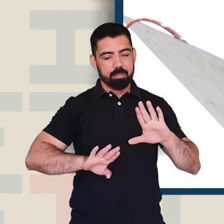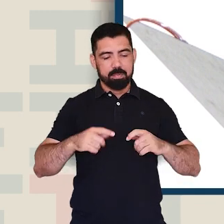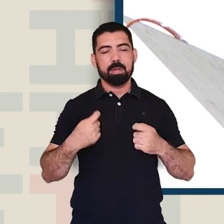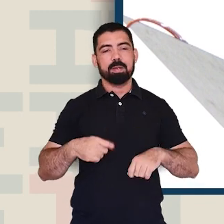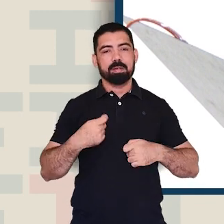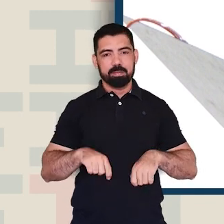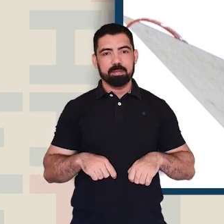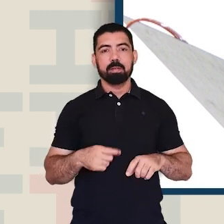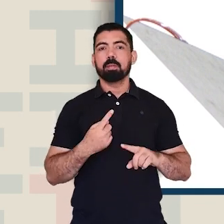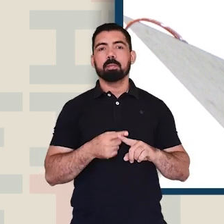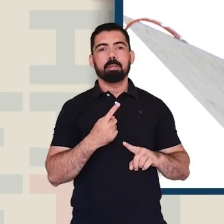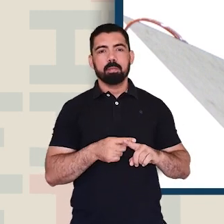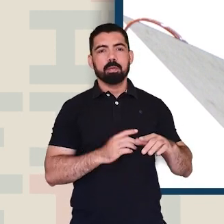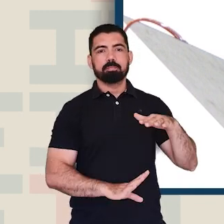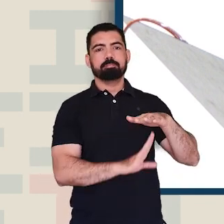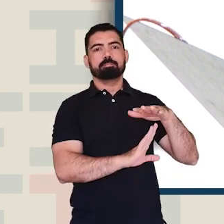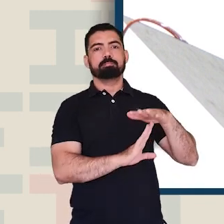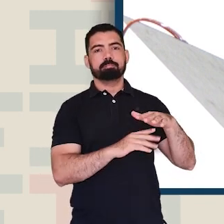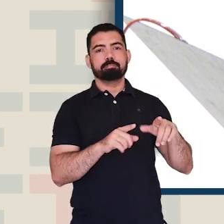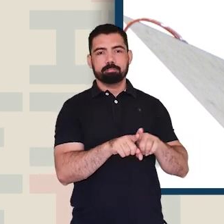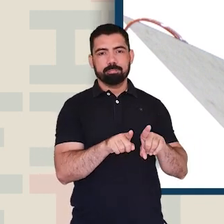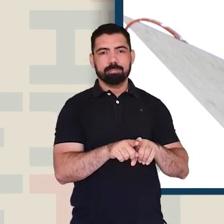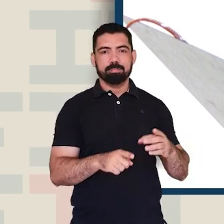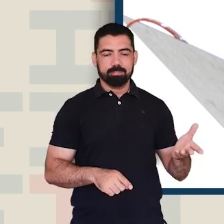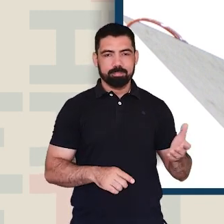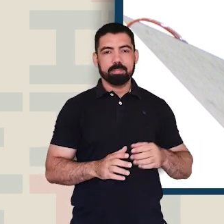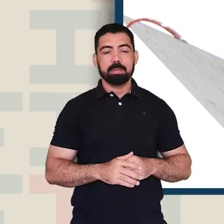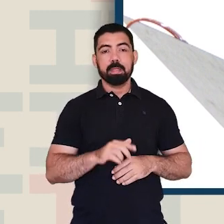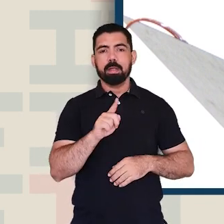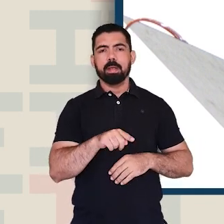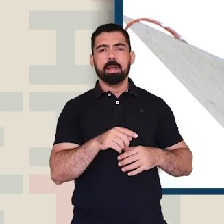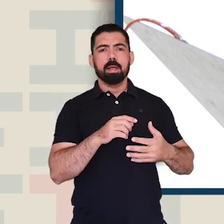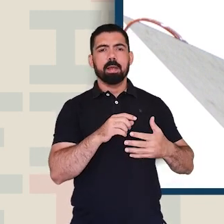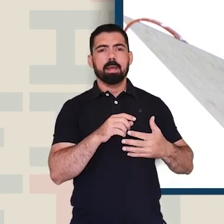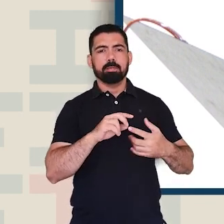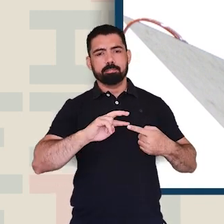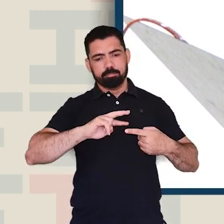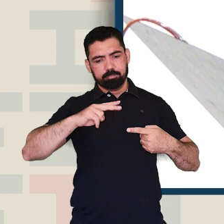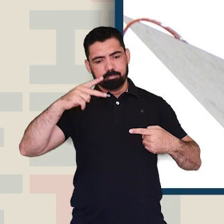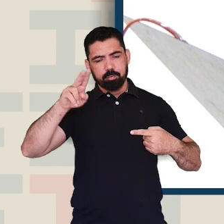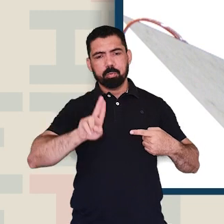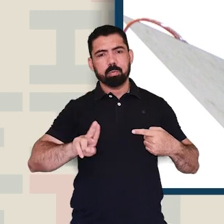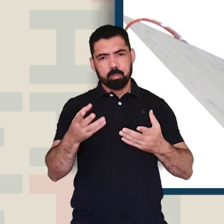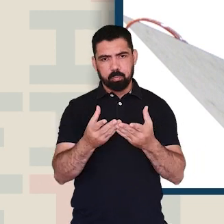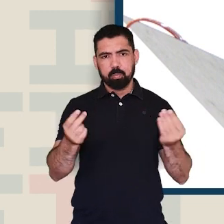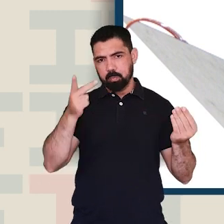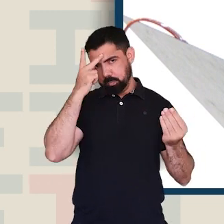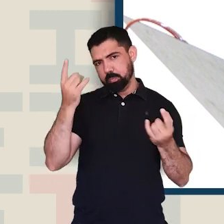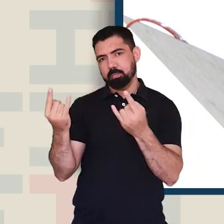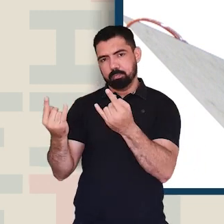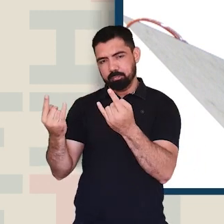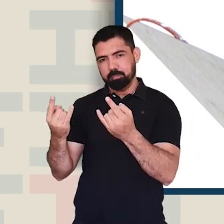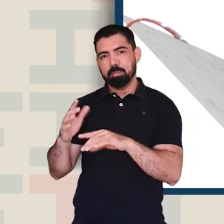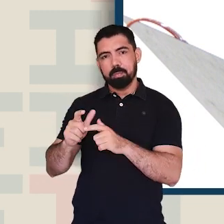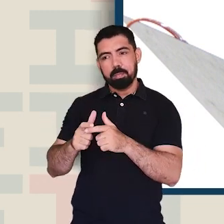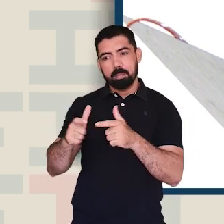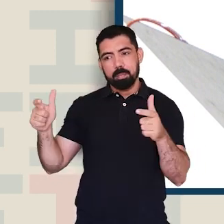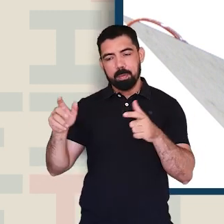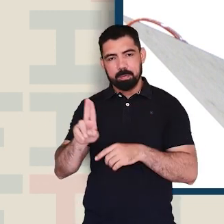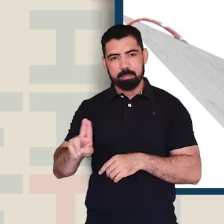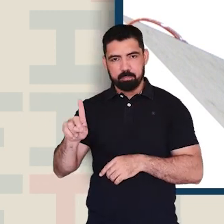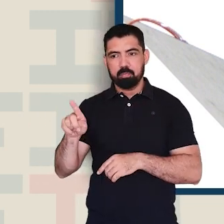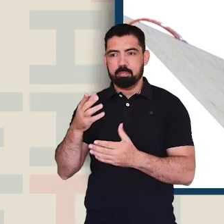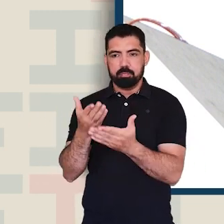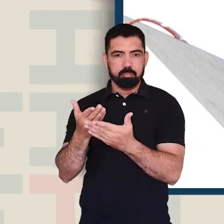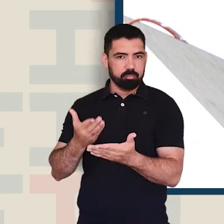tomar cuidado e também porque fica muito limitado. Né? É uma escala muito usada pelos guitarristas de rock, que a maioria